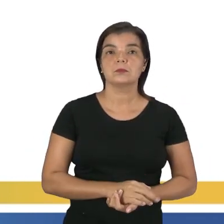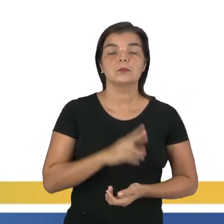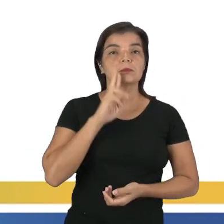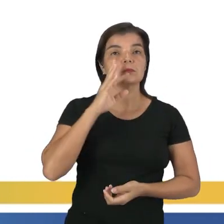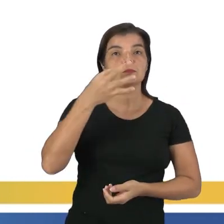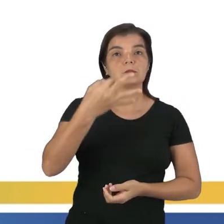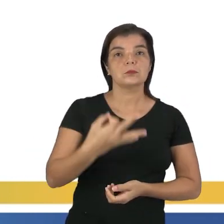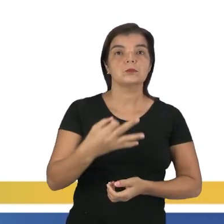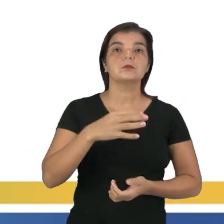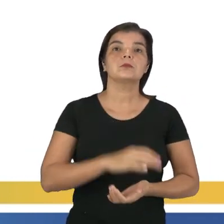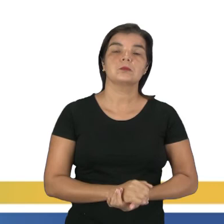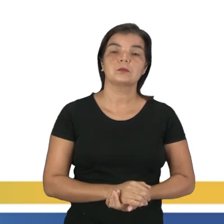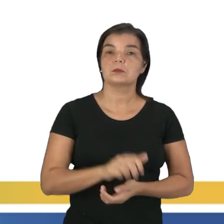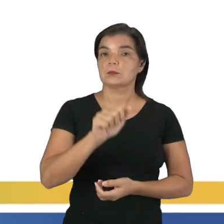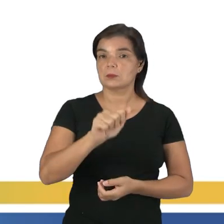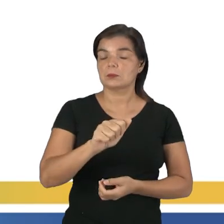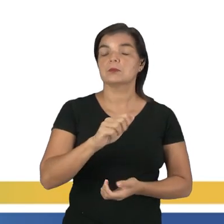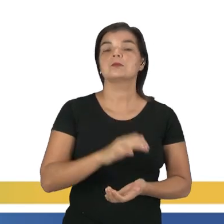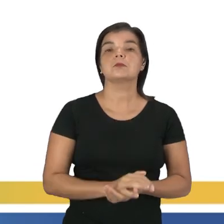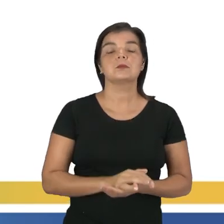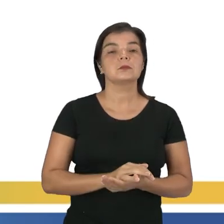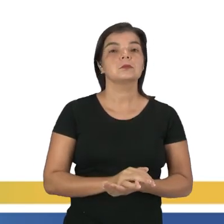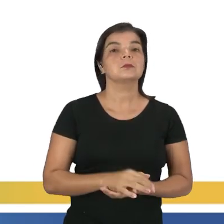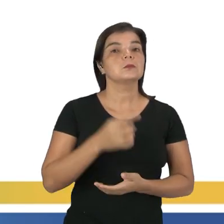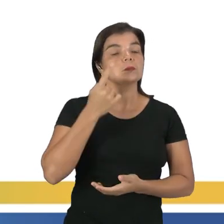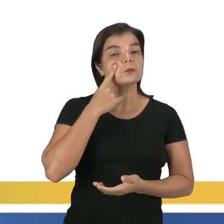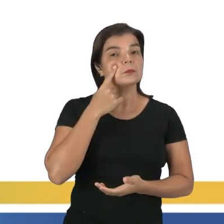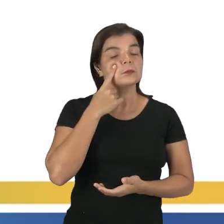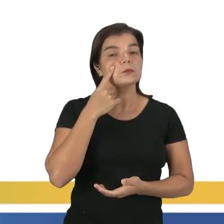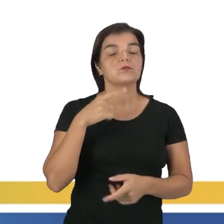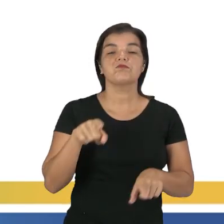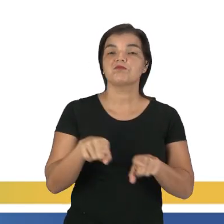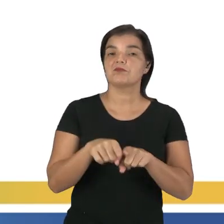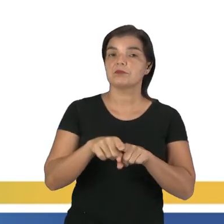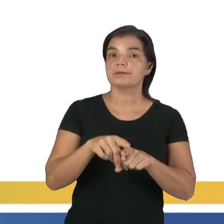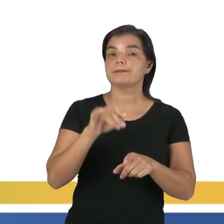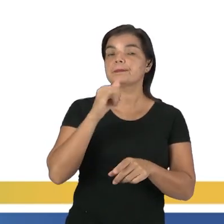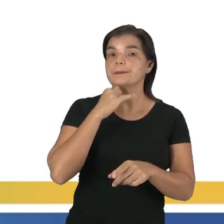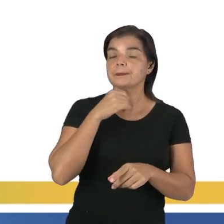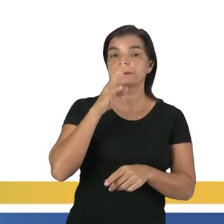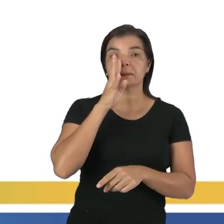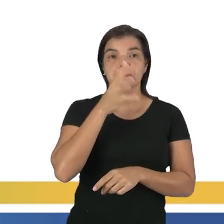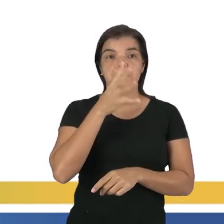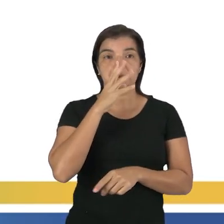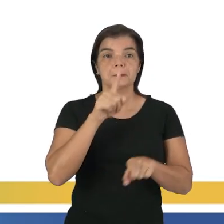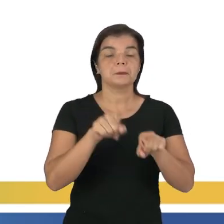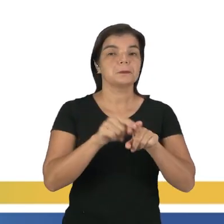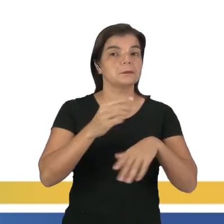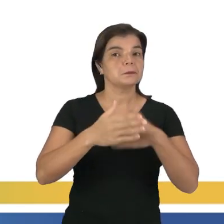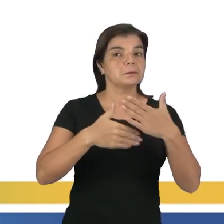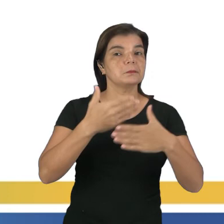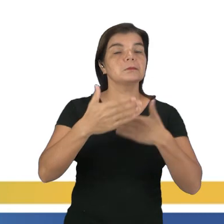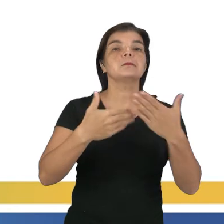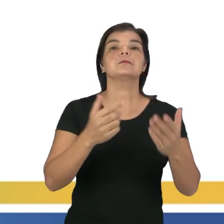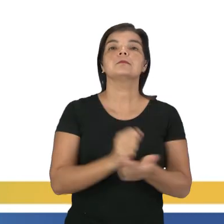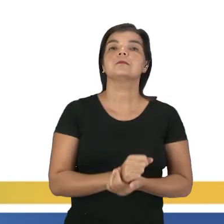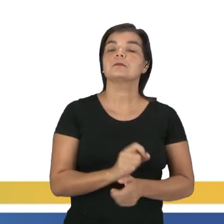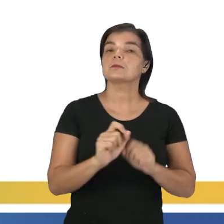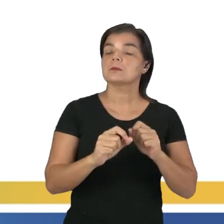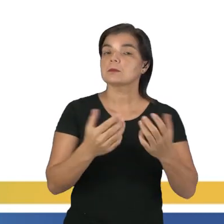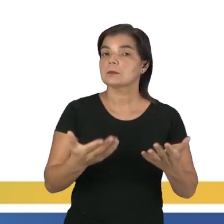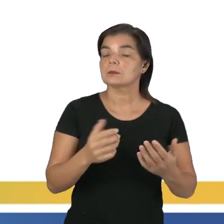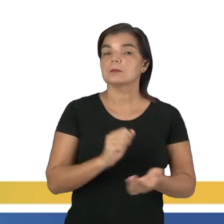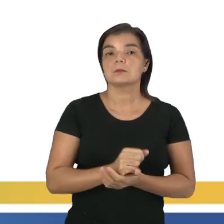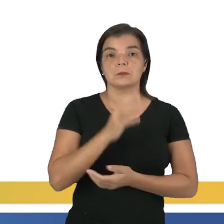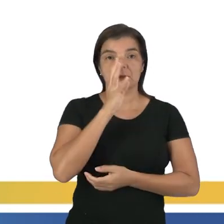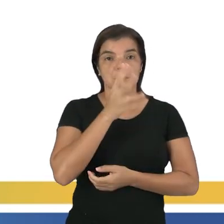alternativa correta é a letra A, certo? Ela está nesse pessimismo, nessa crítica à ideia de progresso, que é